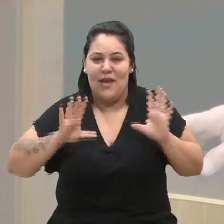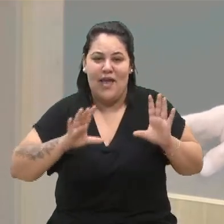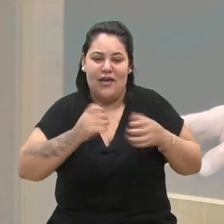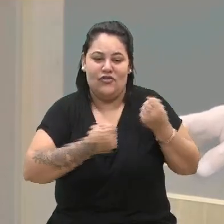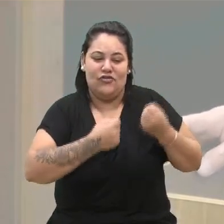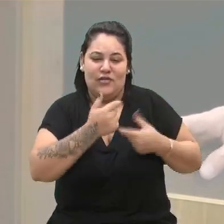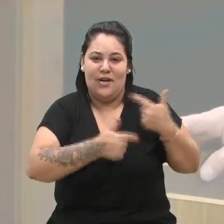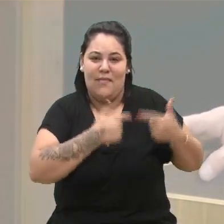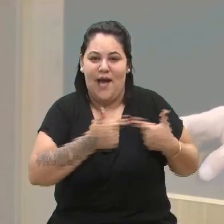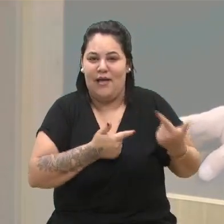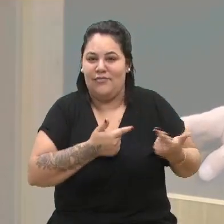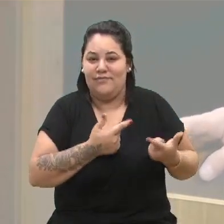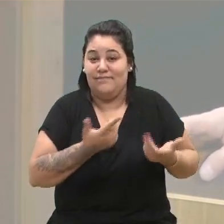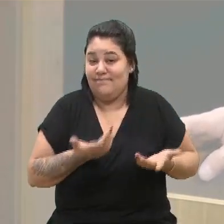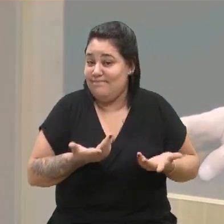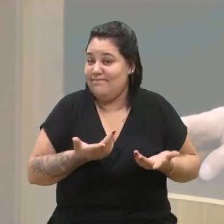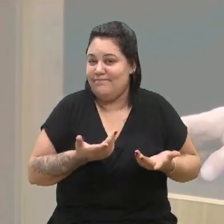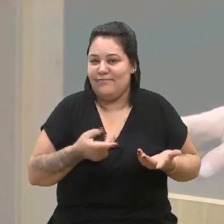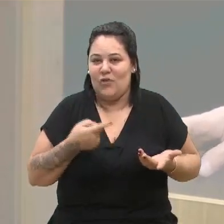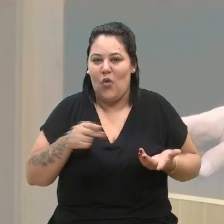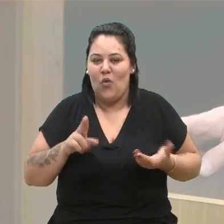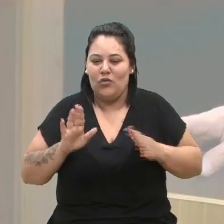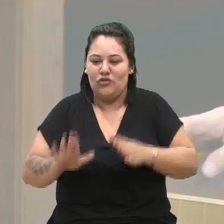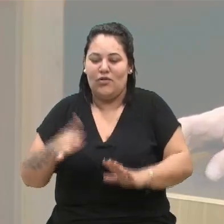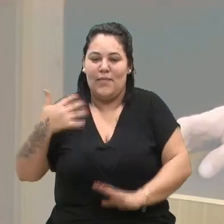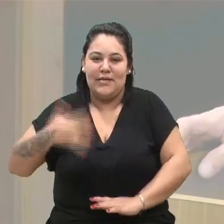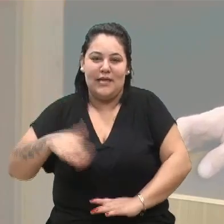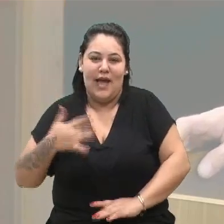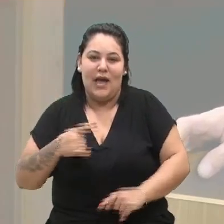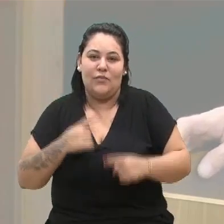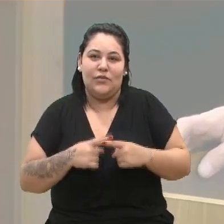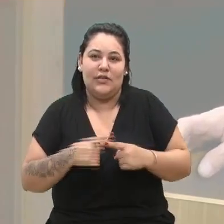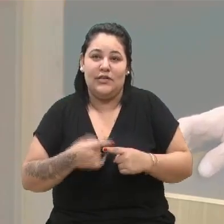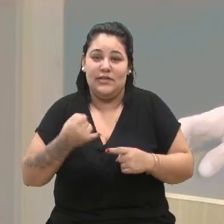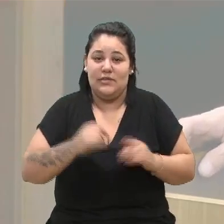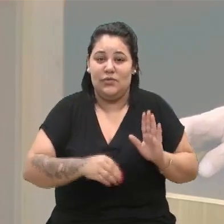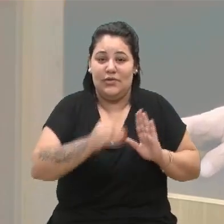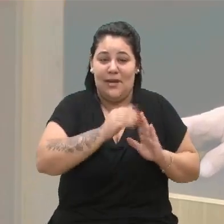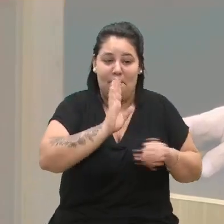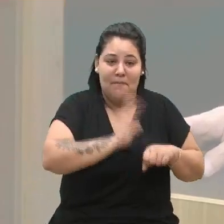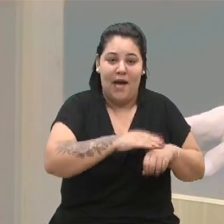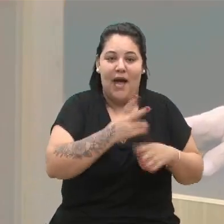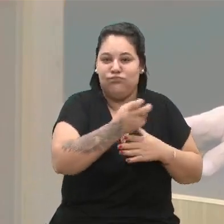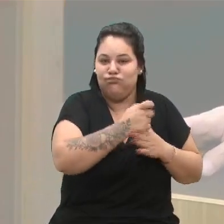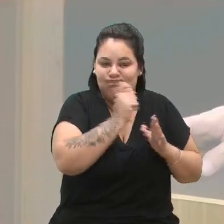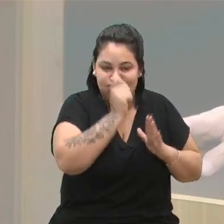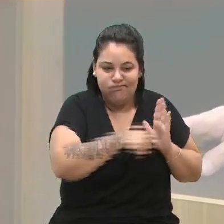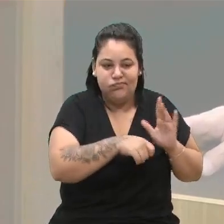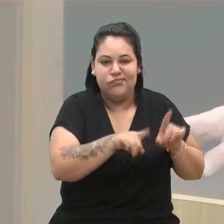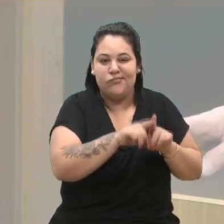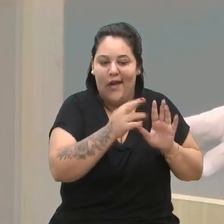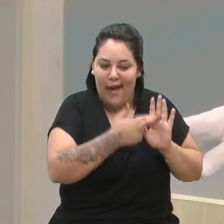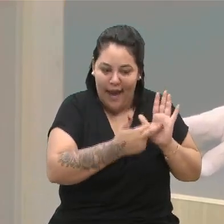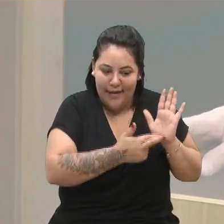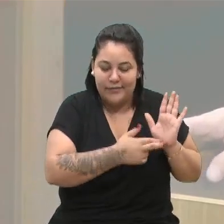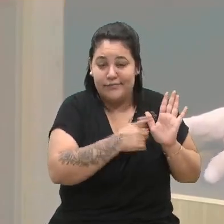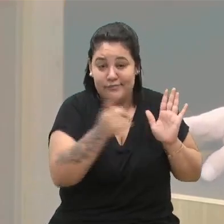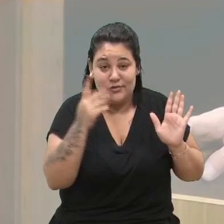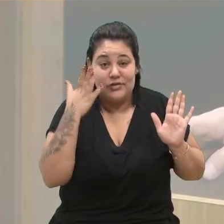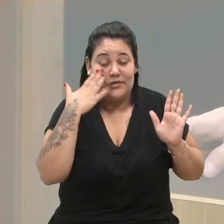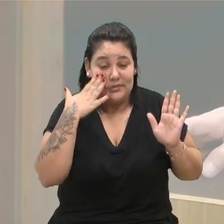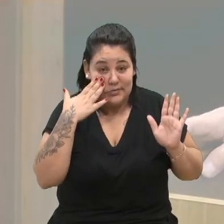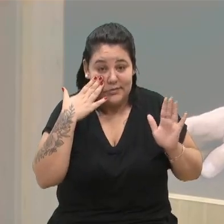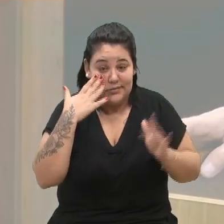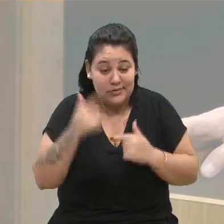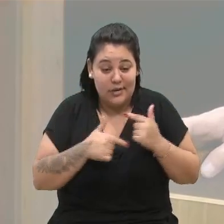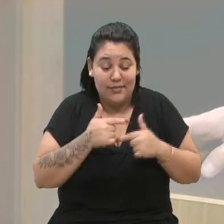iniciativa. Vamos encarecer as corridas, porque se a gente botar mais tributos, mais normas, a gente sabe que o serviço